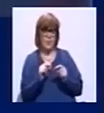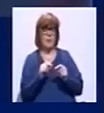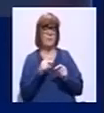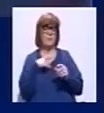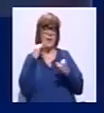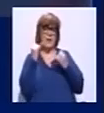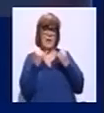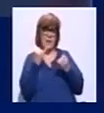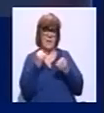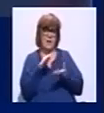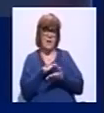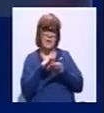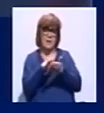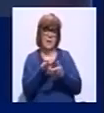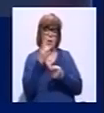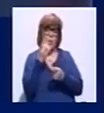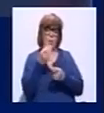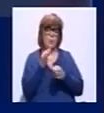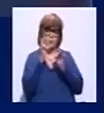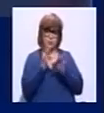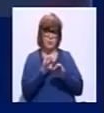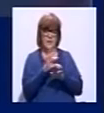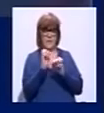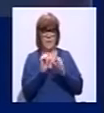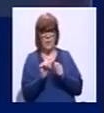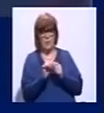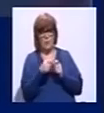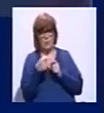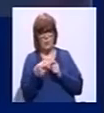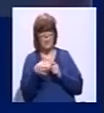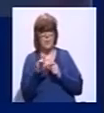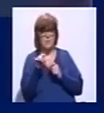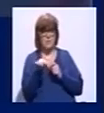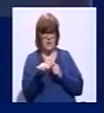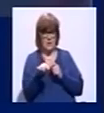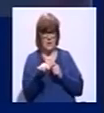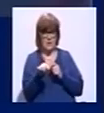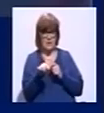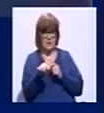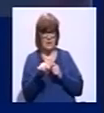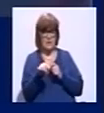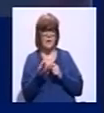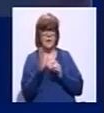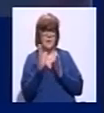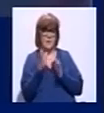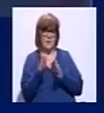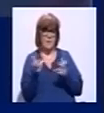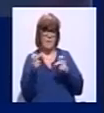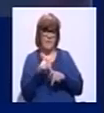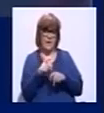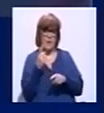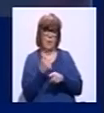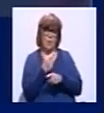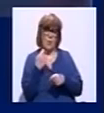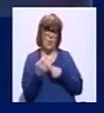que a gente possa entregar um protótipo funcional nesse período mas para esse produto funcional efetivamente virar um produto que seja